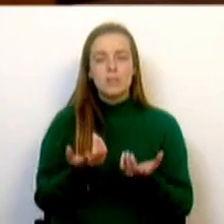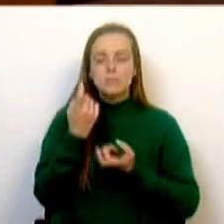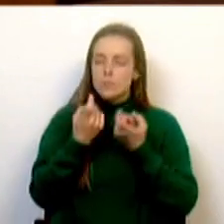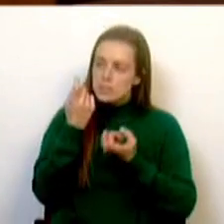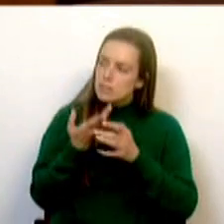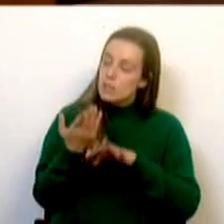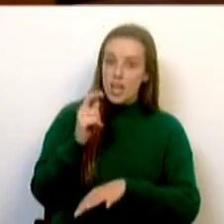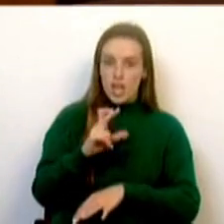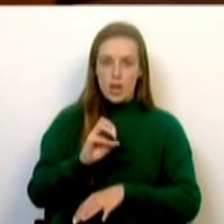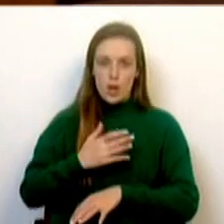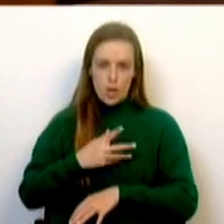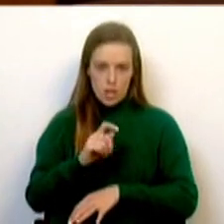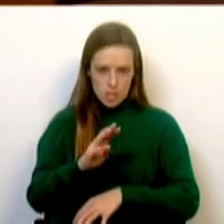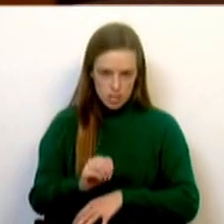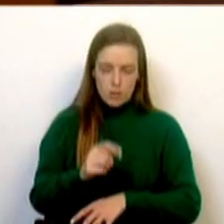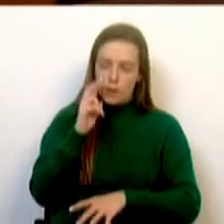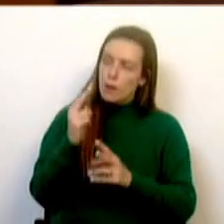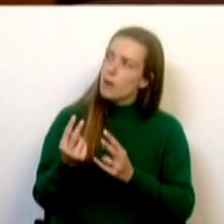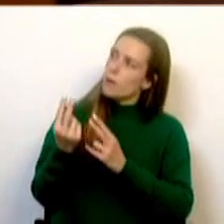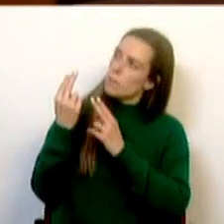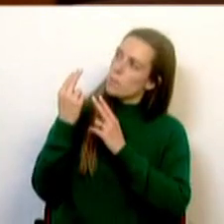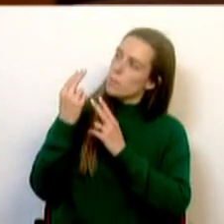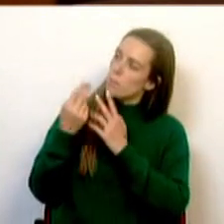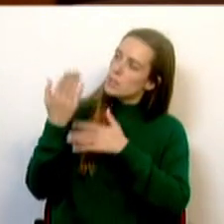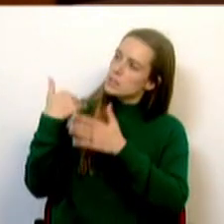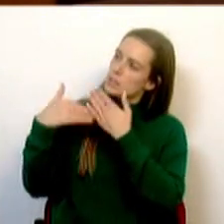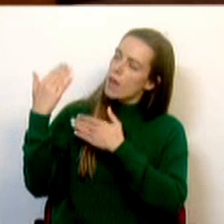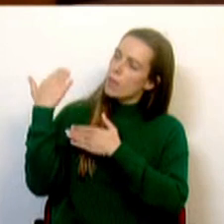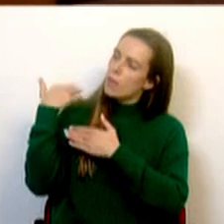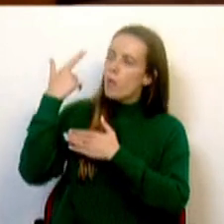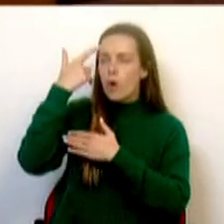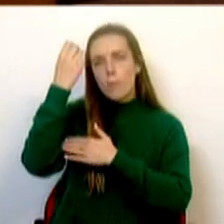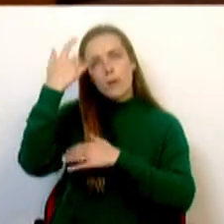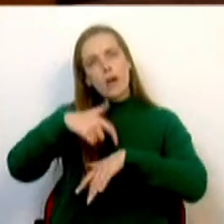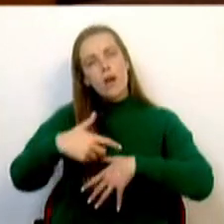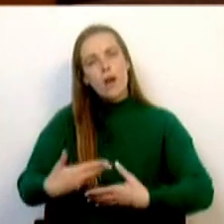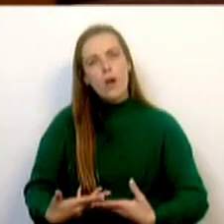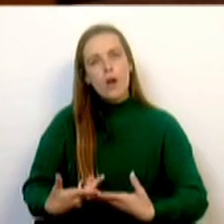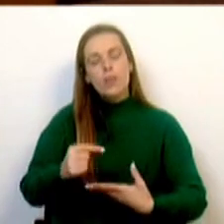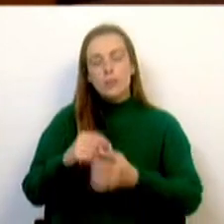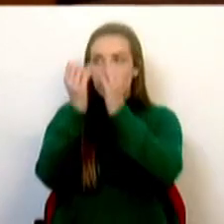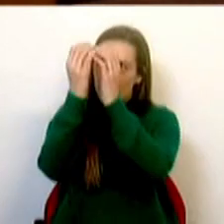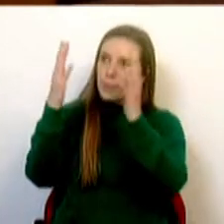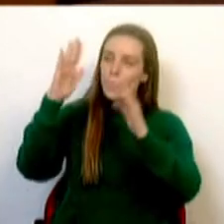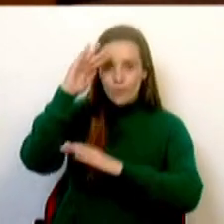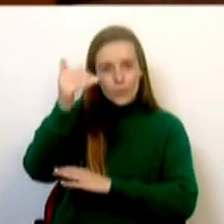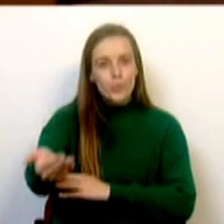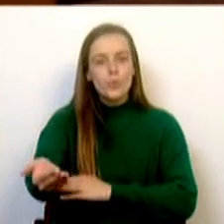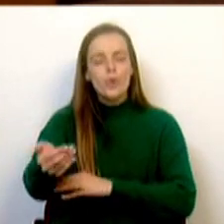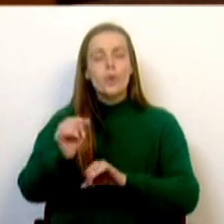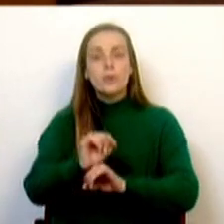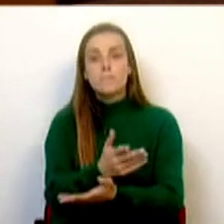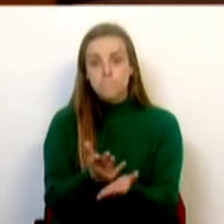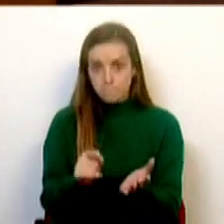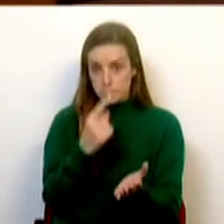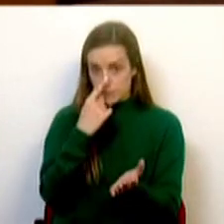passado para compreender o presente e idealizar o futuro. O conhecimento da história devia evitar que os